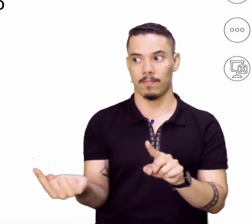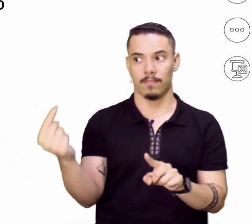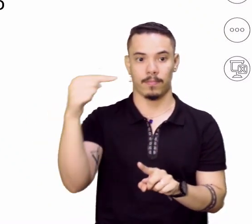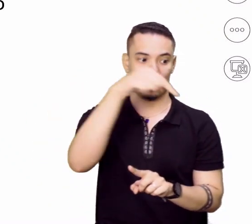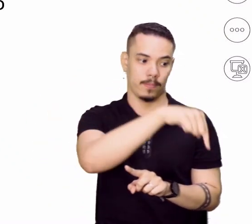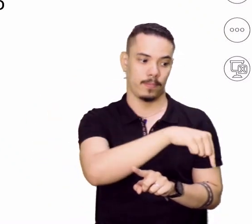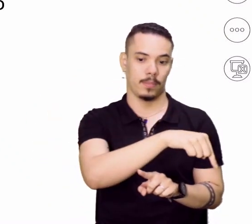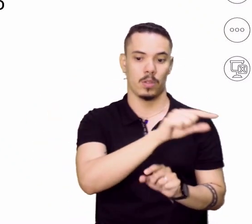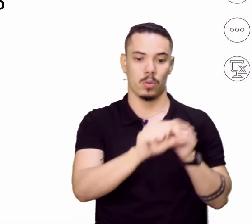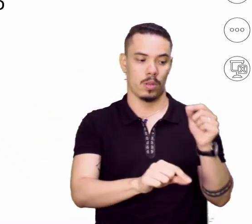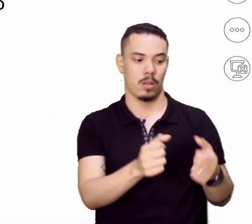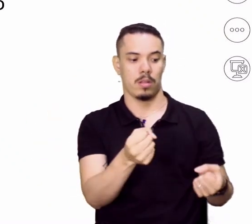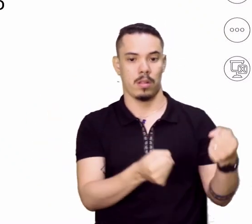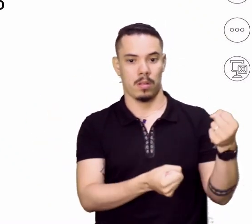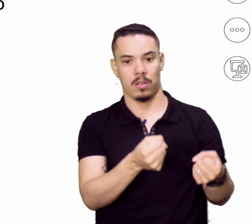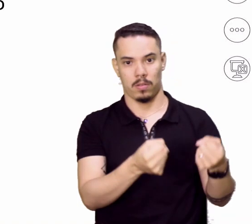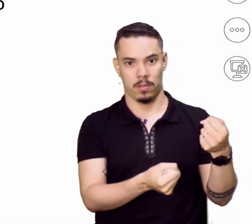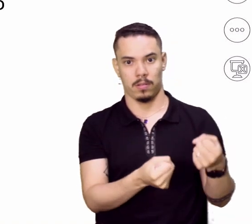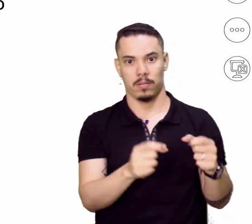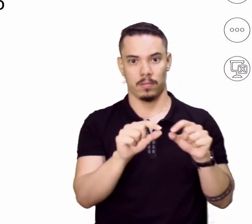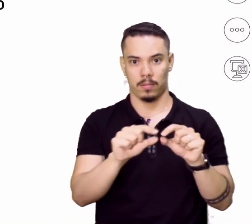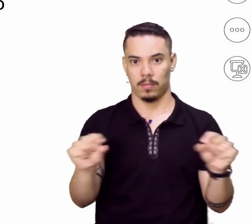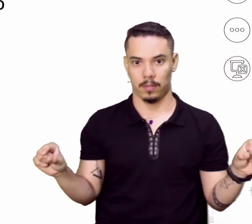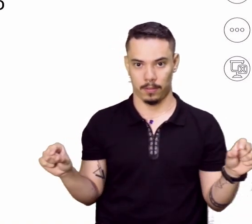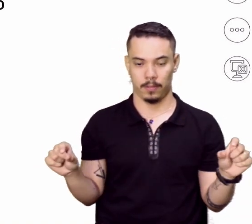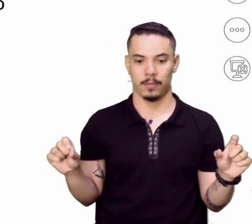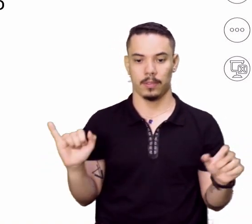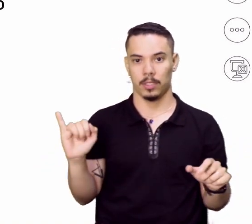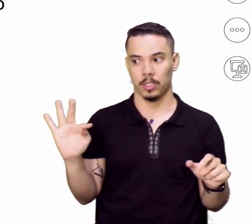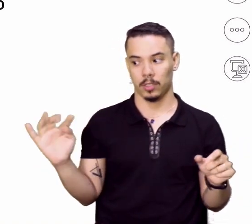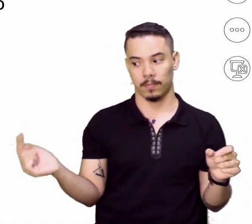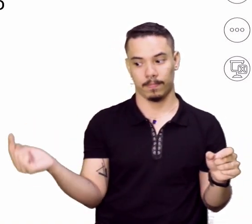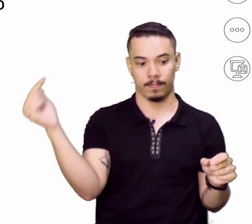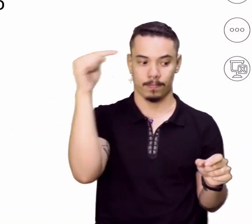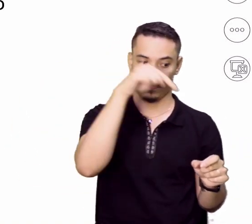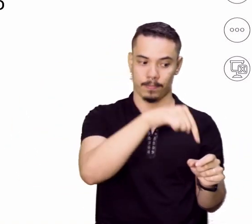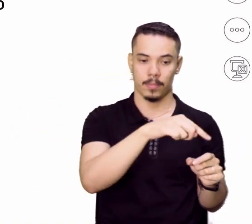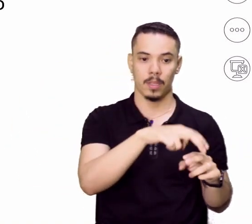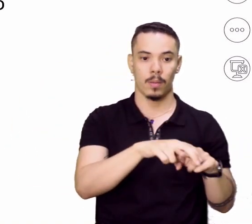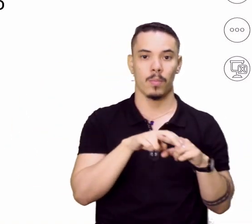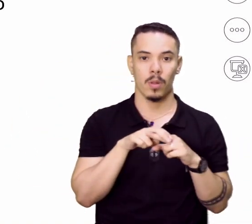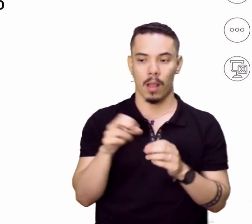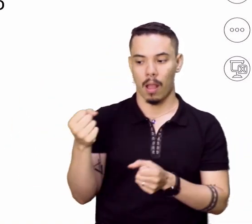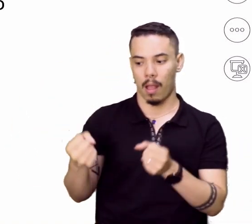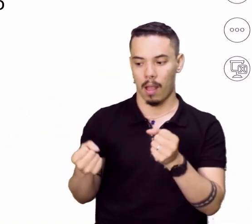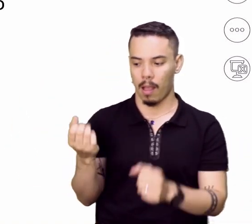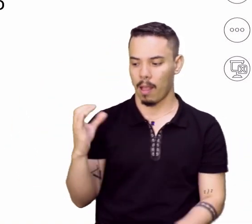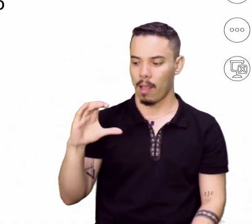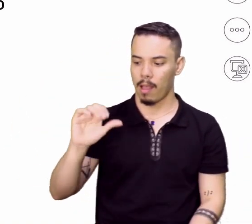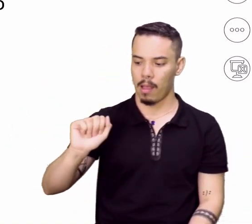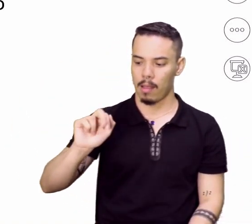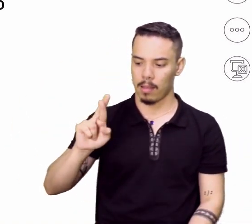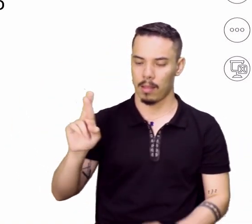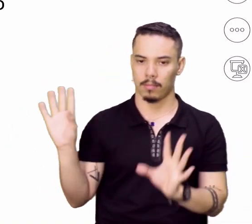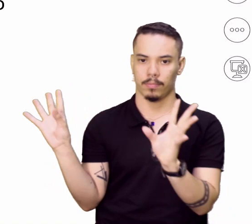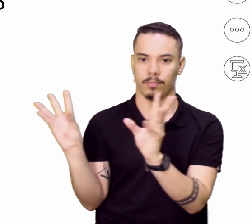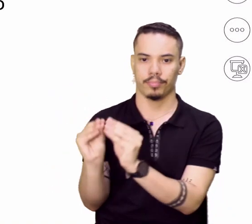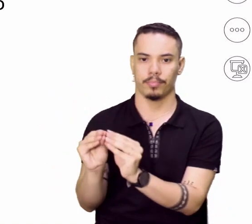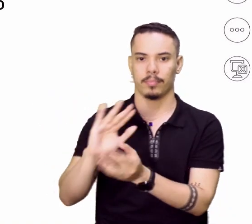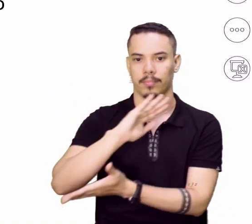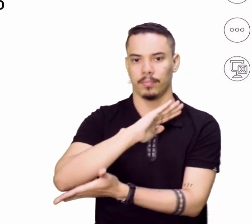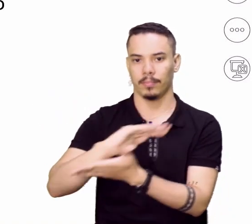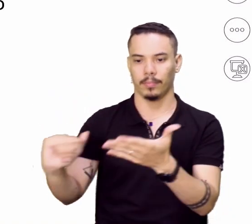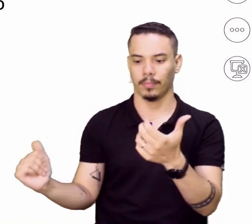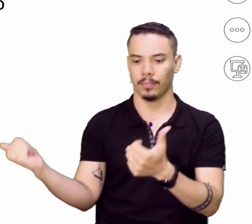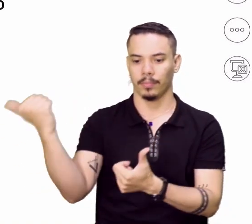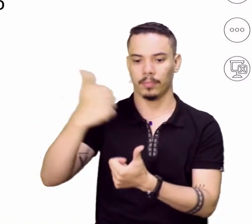era dono, no caso aqui é o carro. Então eu suprimi a palavra carro e a palavra it por uma